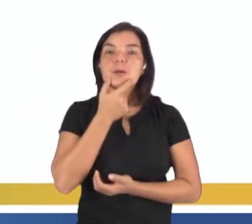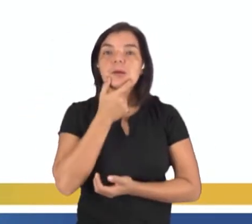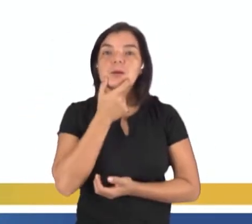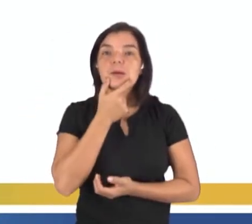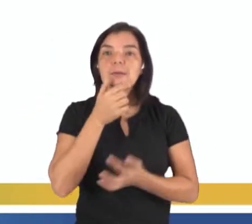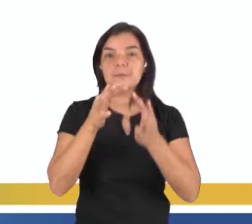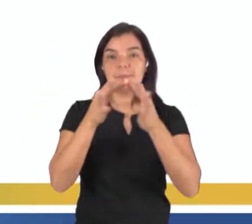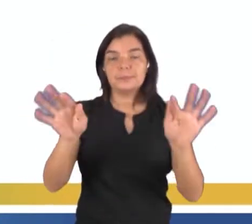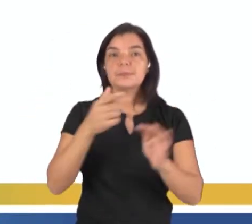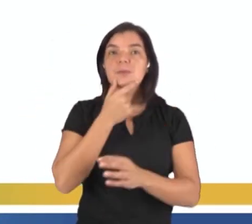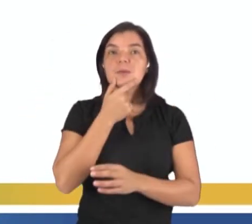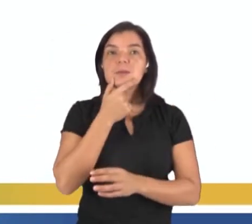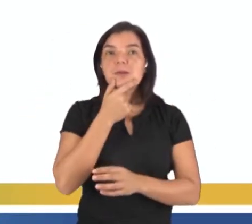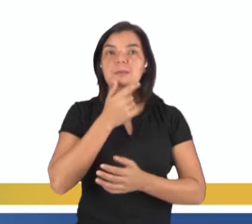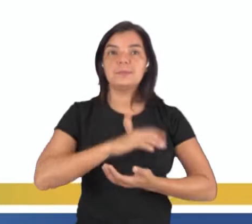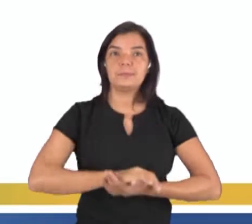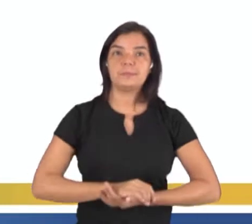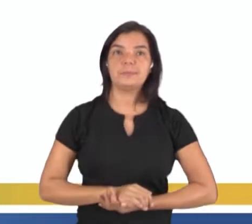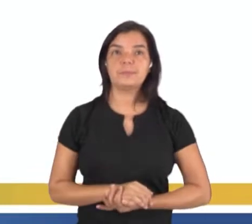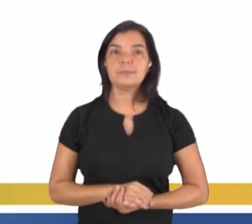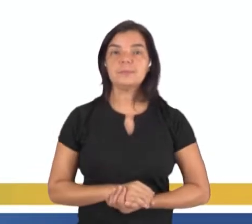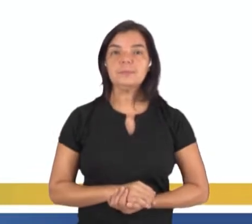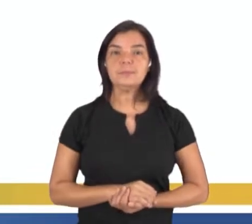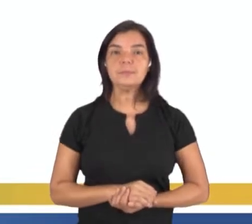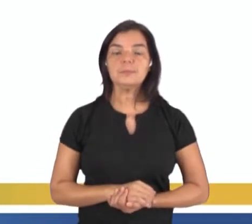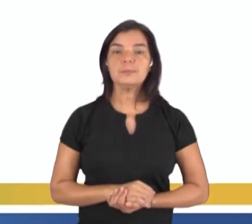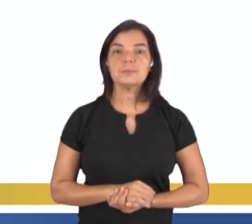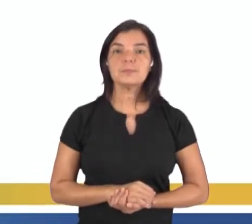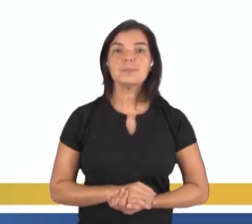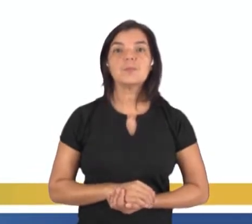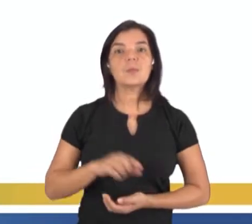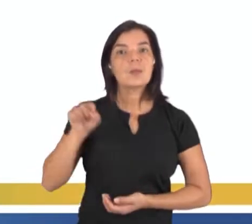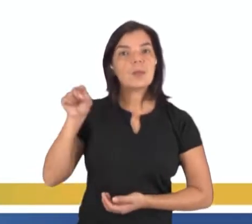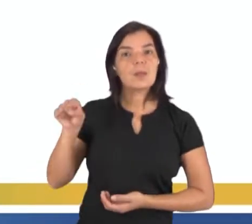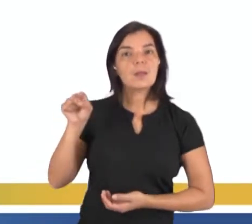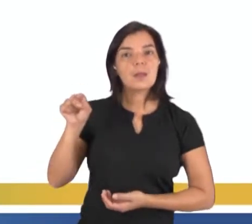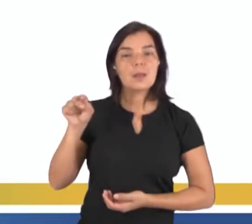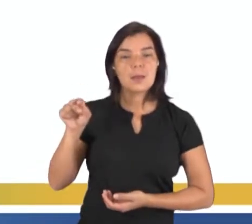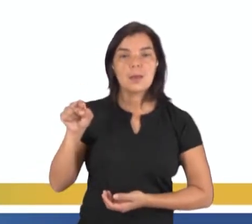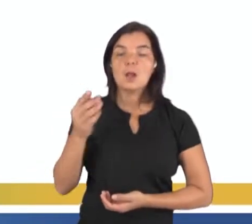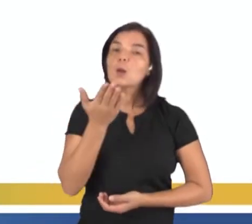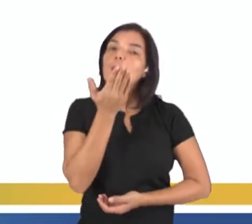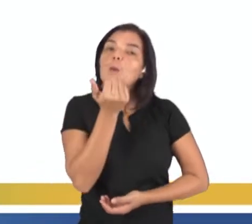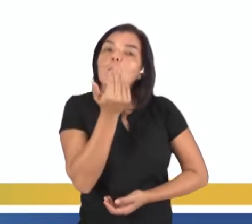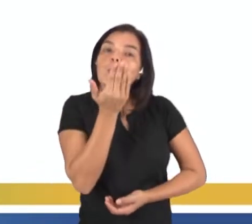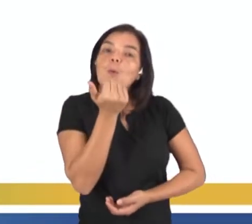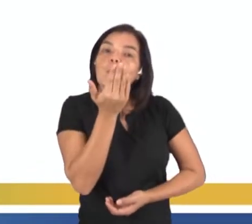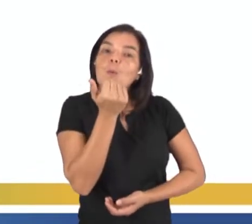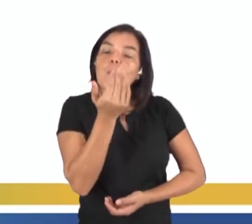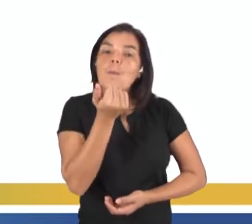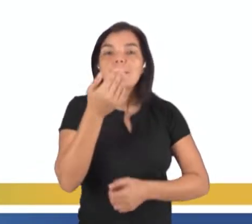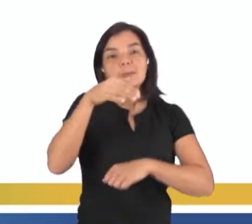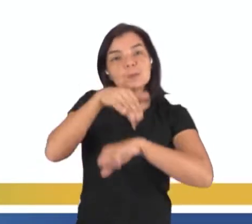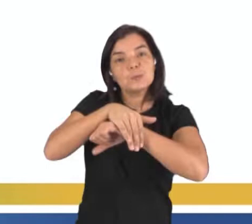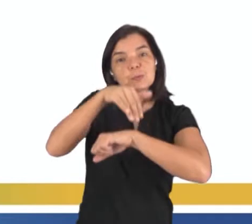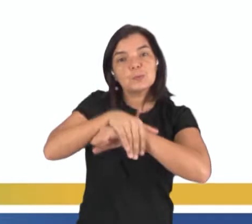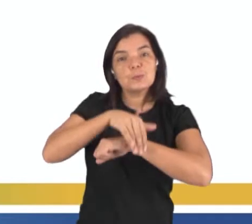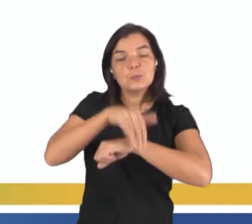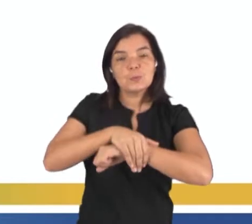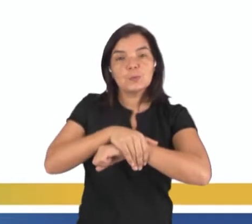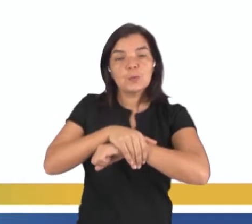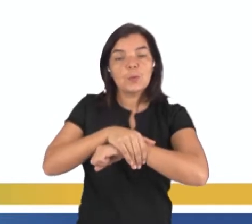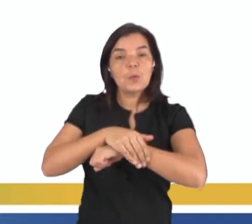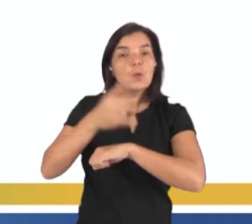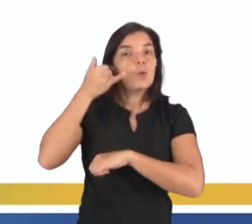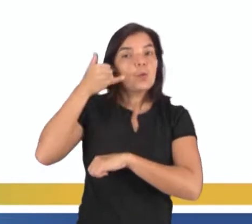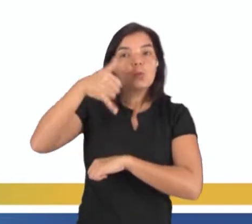was eating dinner when the phone rang. Ele estava comendo o jantar quando